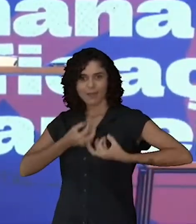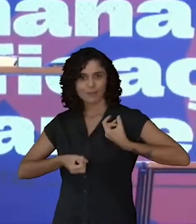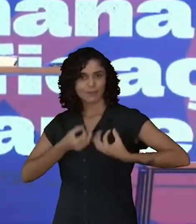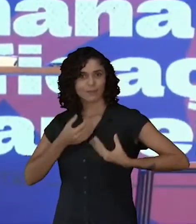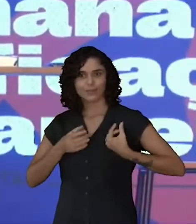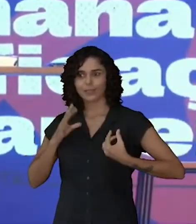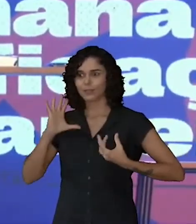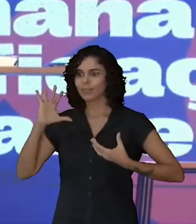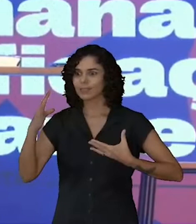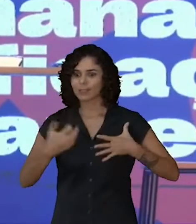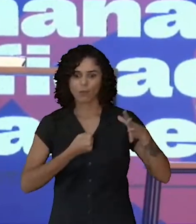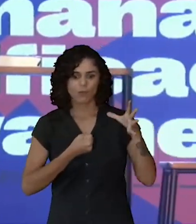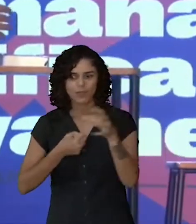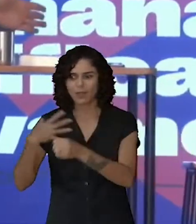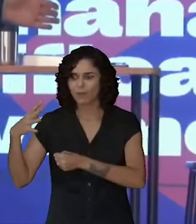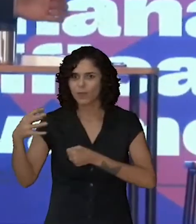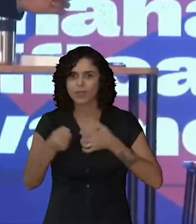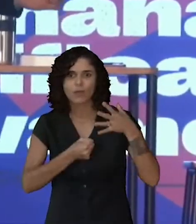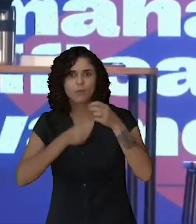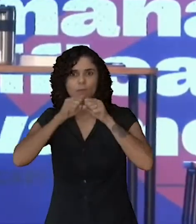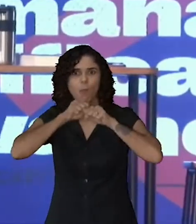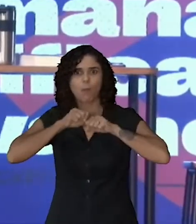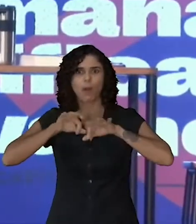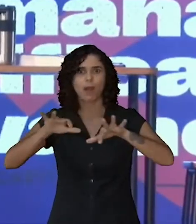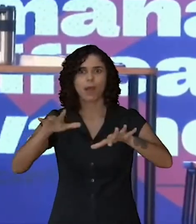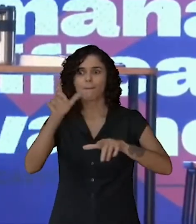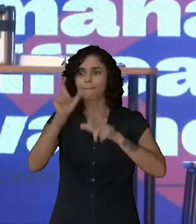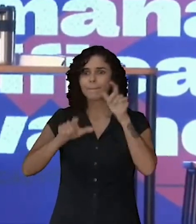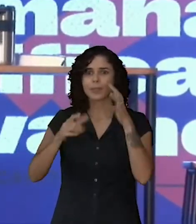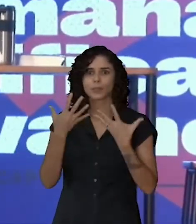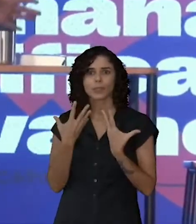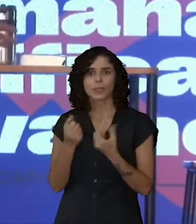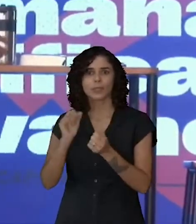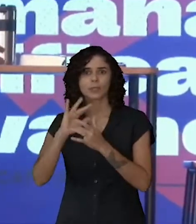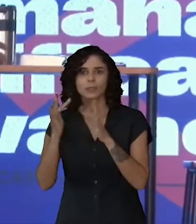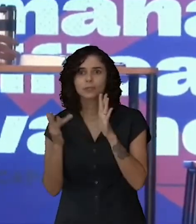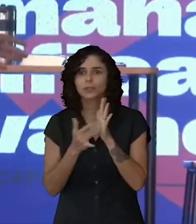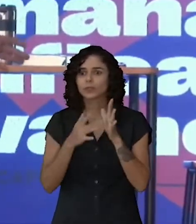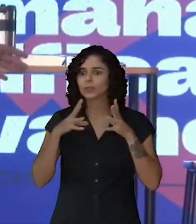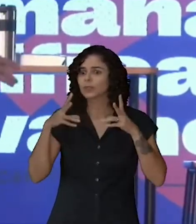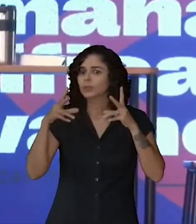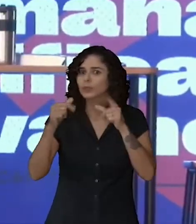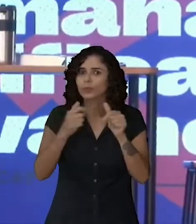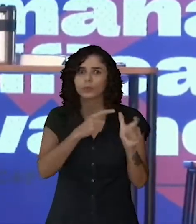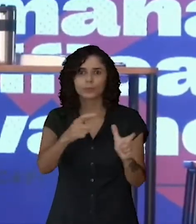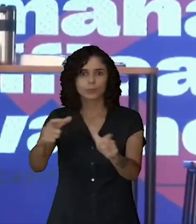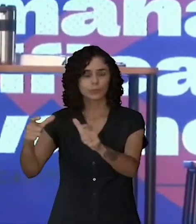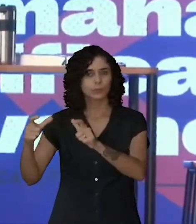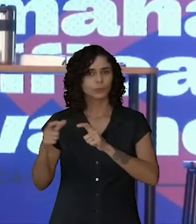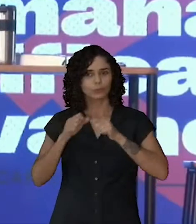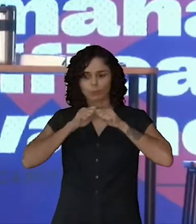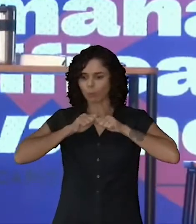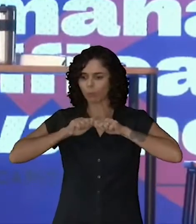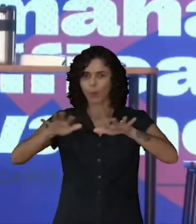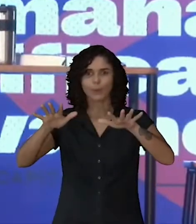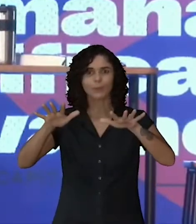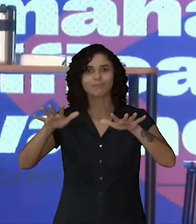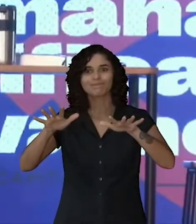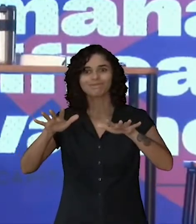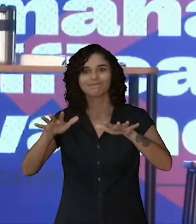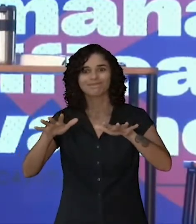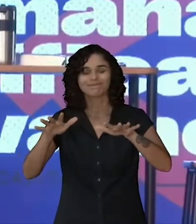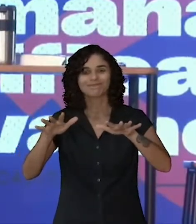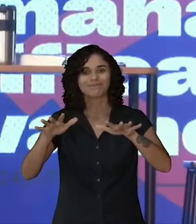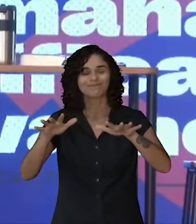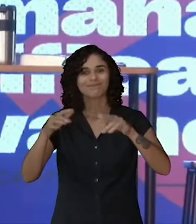escala. Pessoas começam a se converter em todos os lugares. E eu tenho